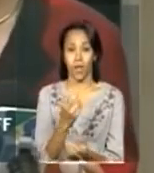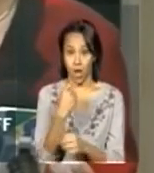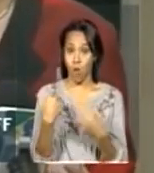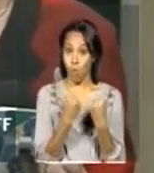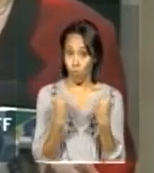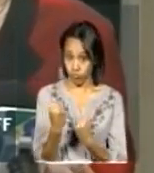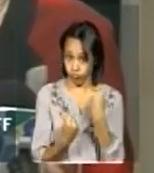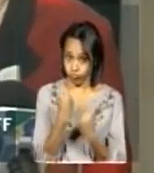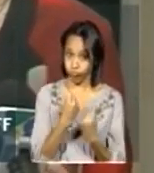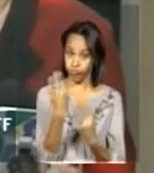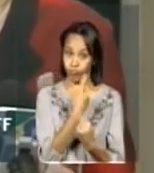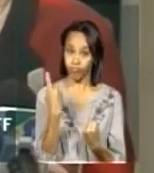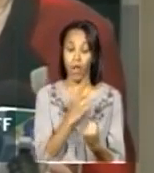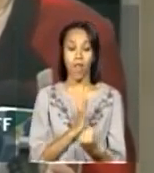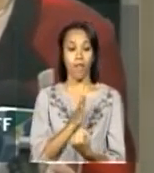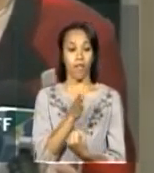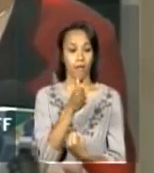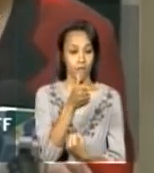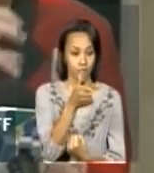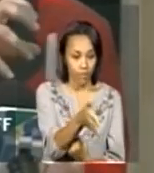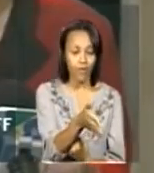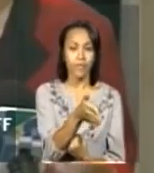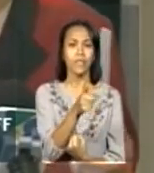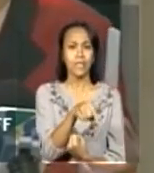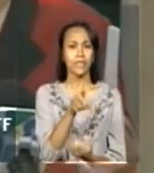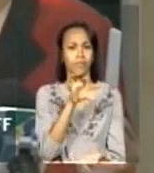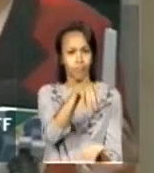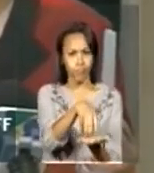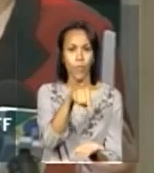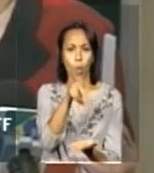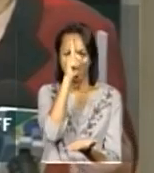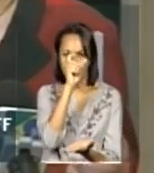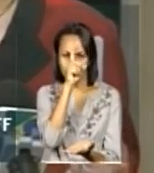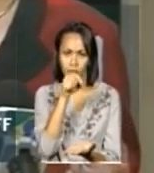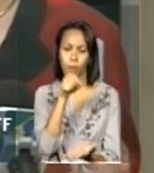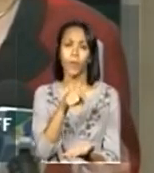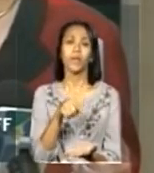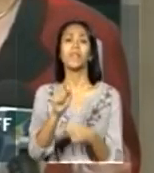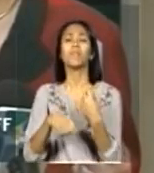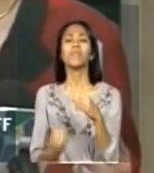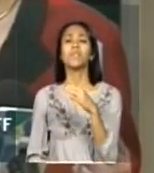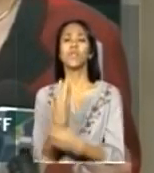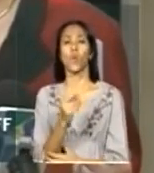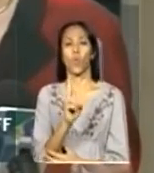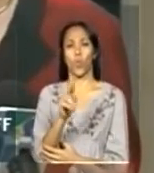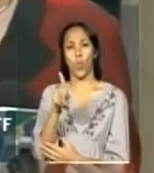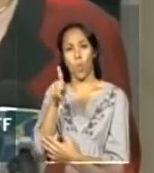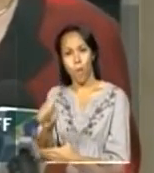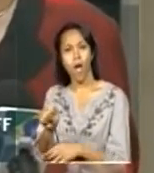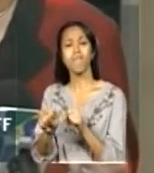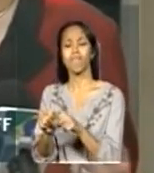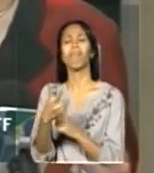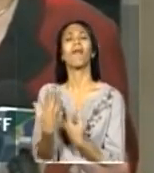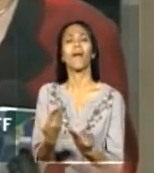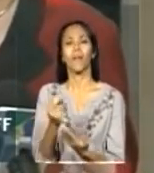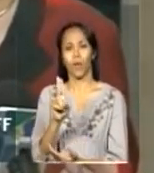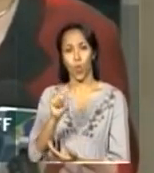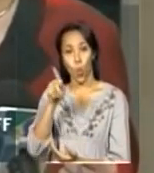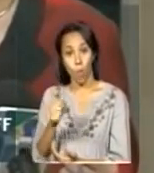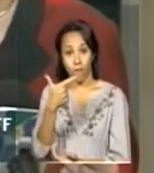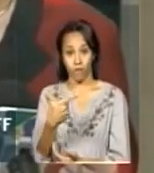pessoas para onde elas podem ser tratadas. Se criou aquele UPA 24 horas. Para que que você cria o